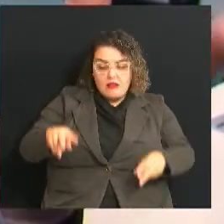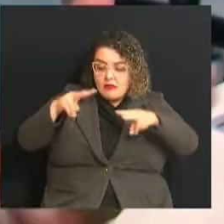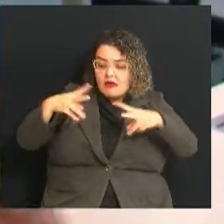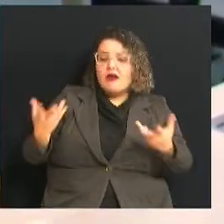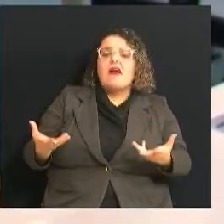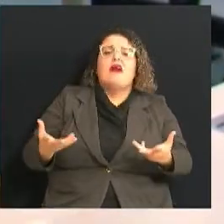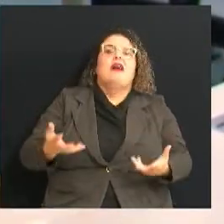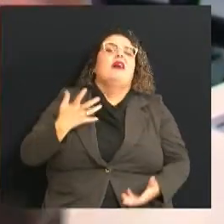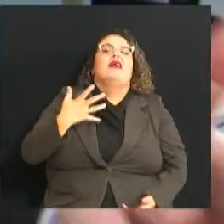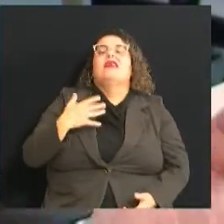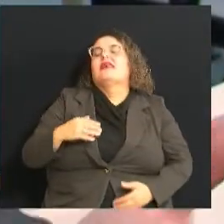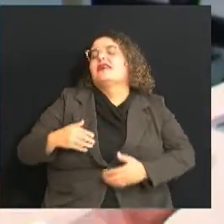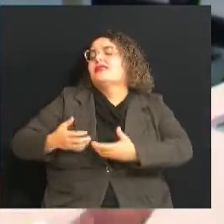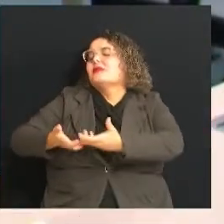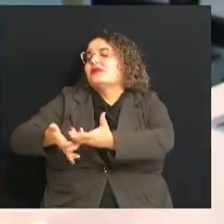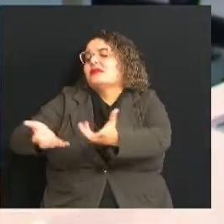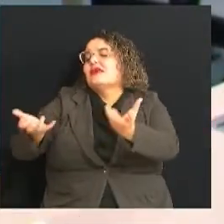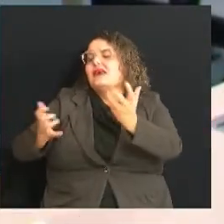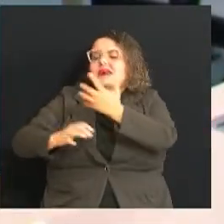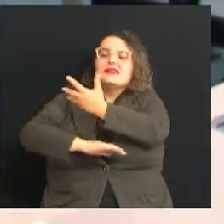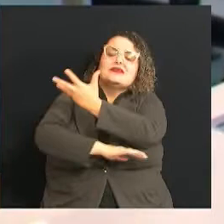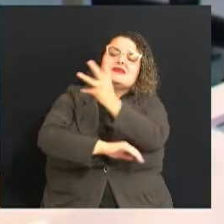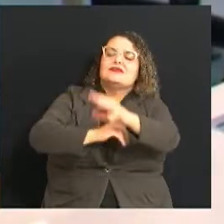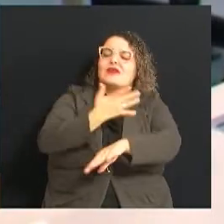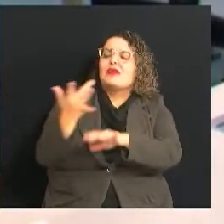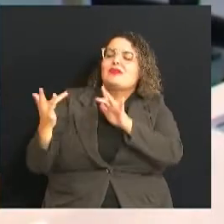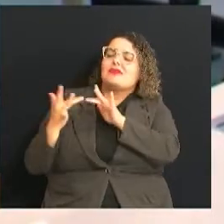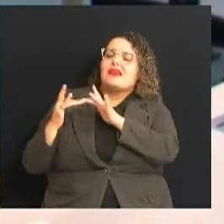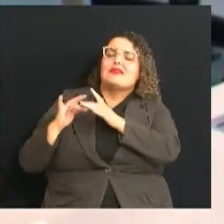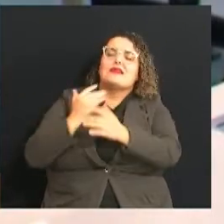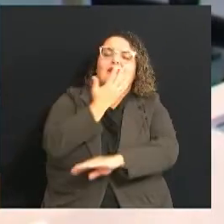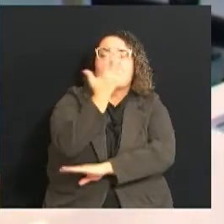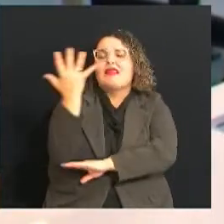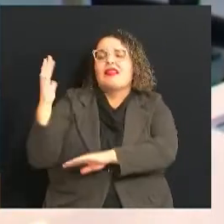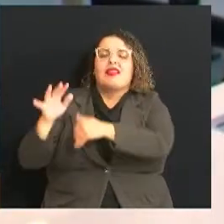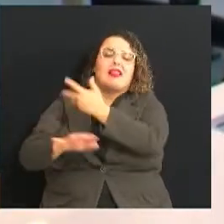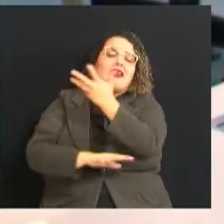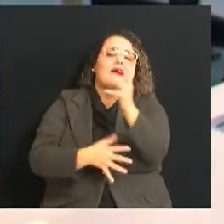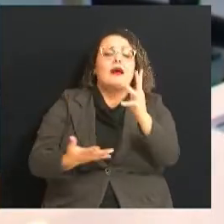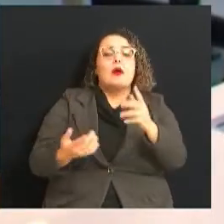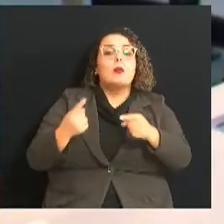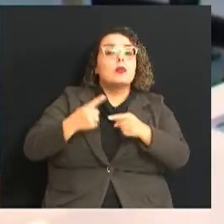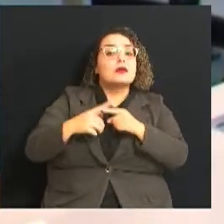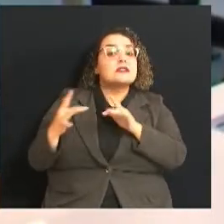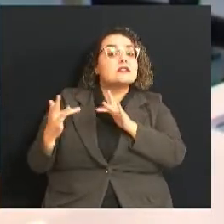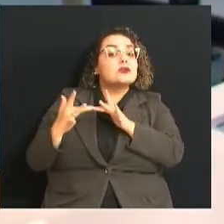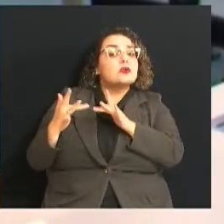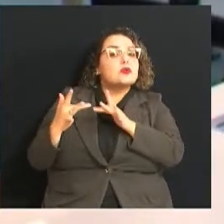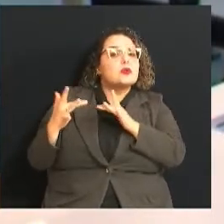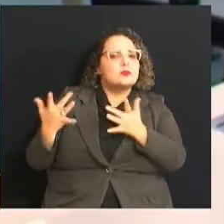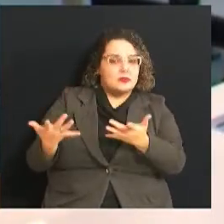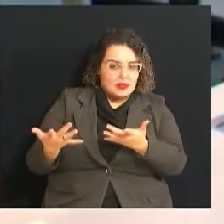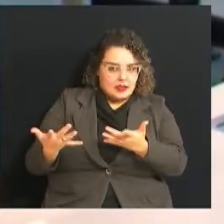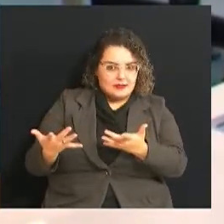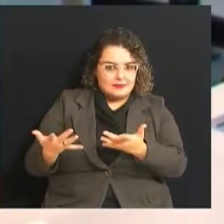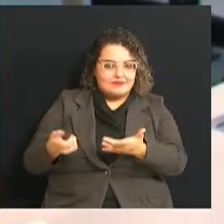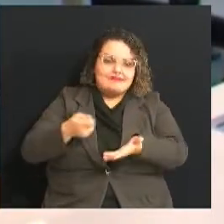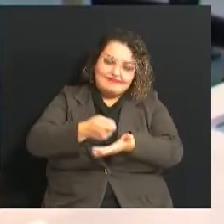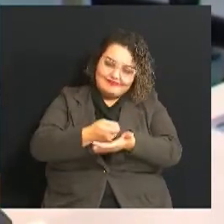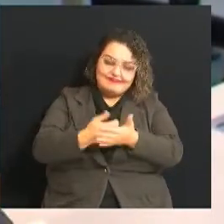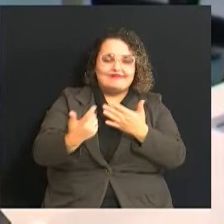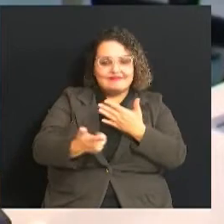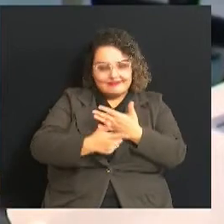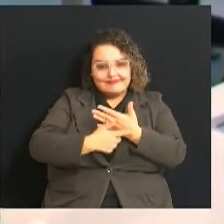quero ir para o campo, eu quero ter contato com a natureza, porque esse contato com a natureza cumpre também um papel